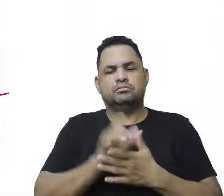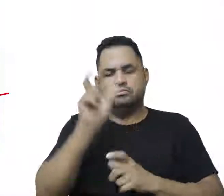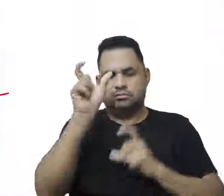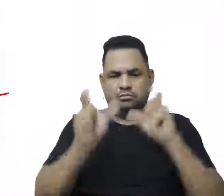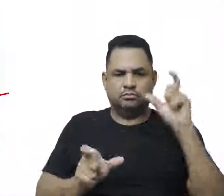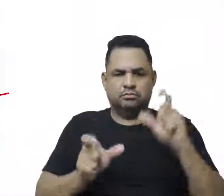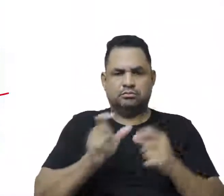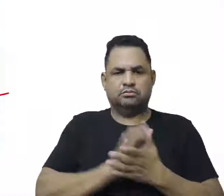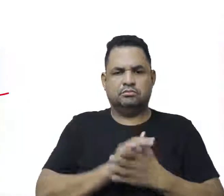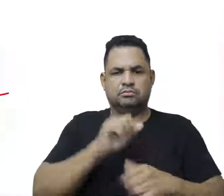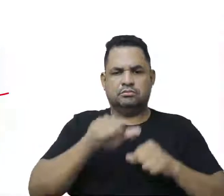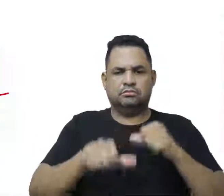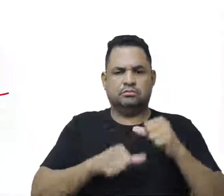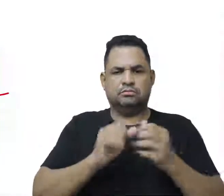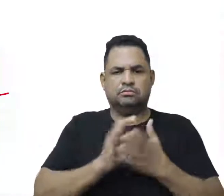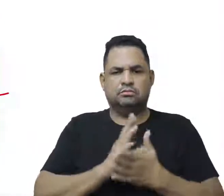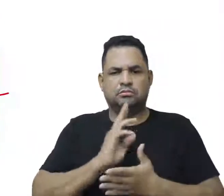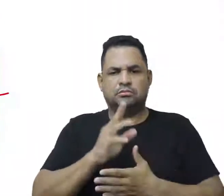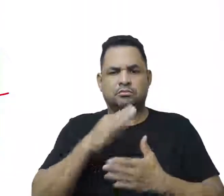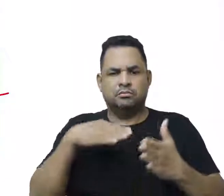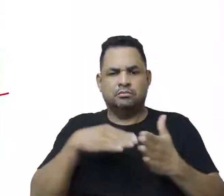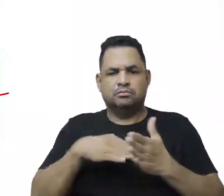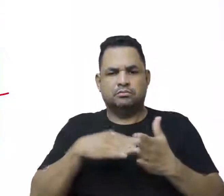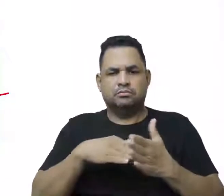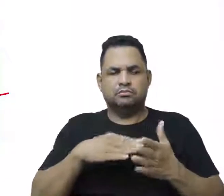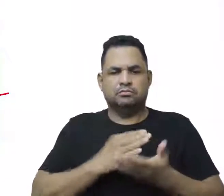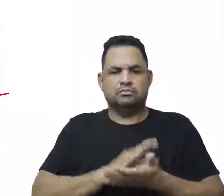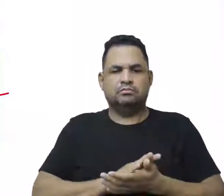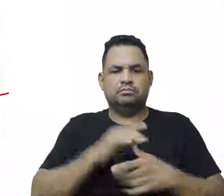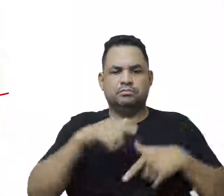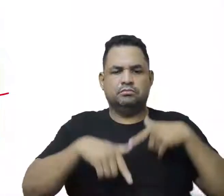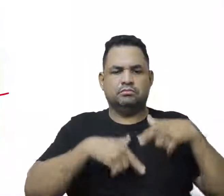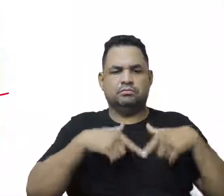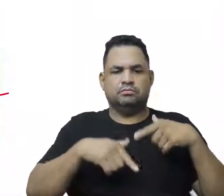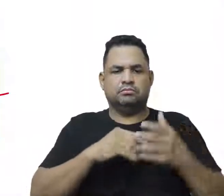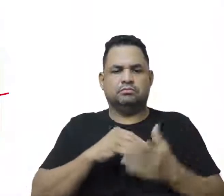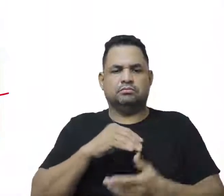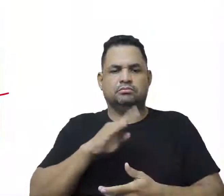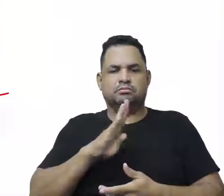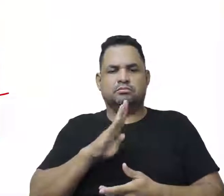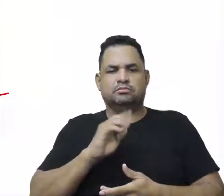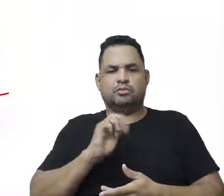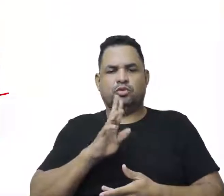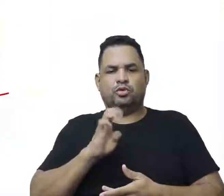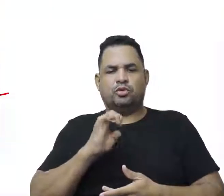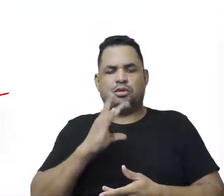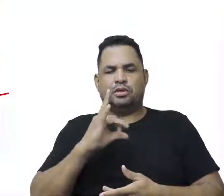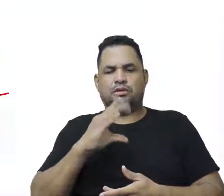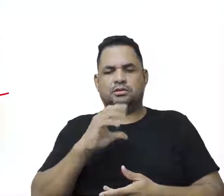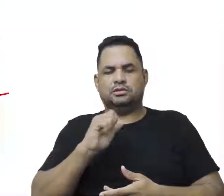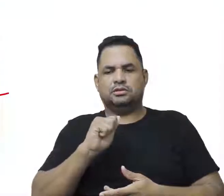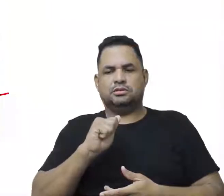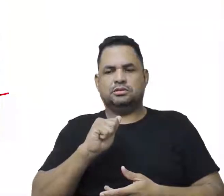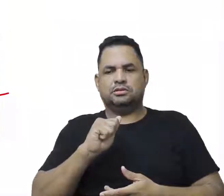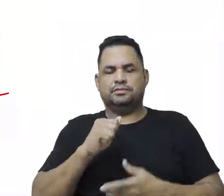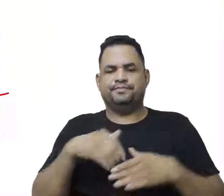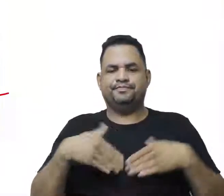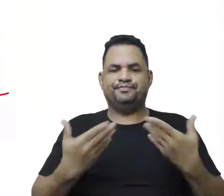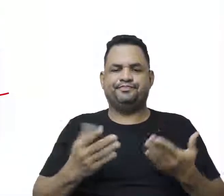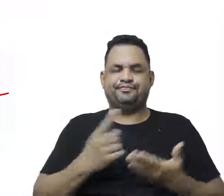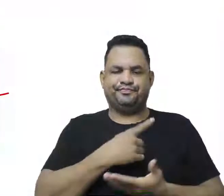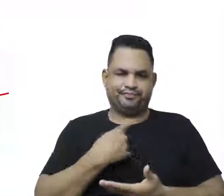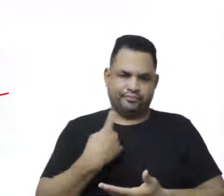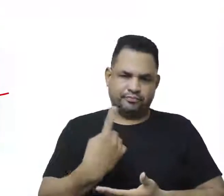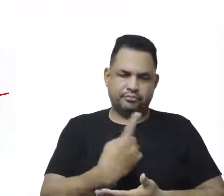os indivíduos a mudança estaria sempre limitada pela ação da burocracia e essa burocracia que a